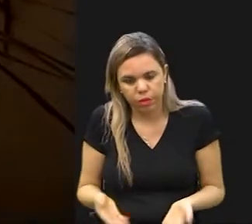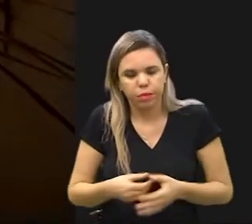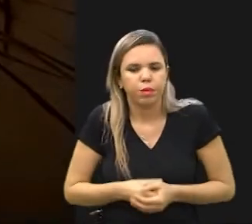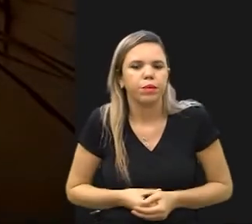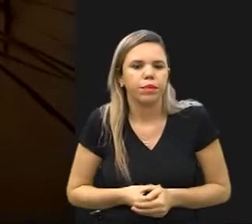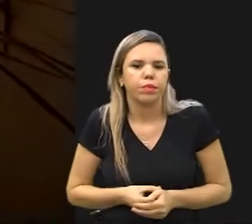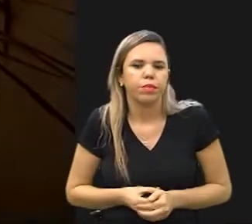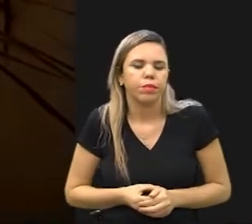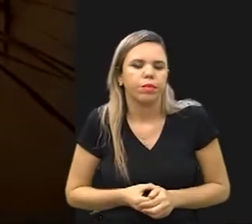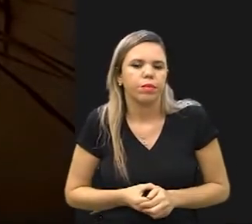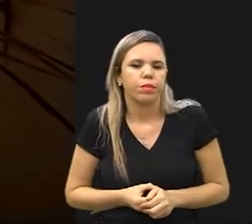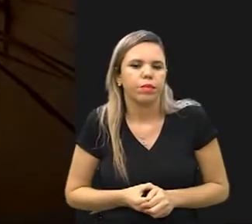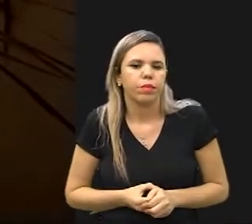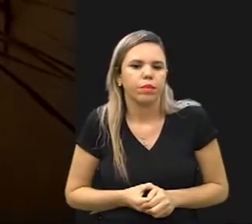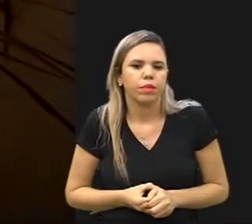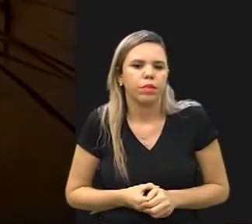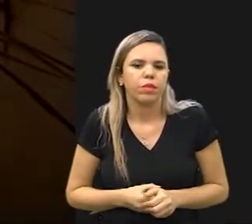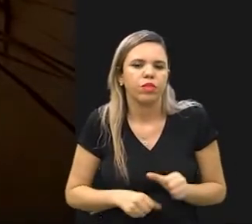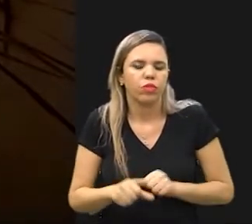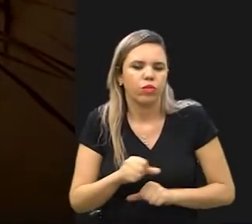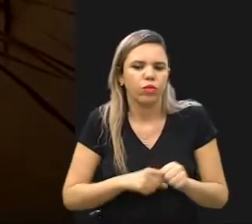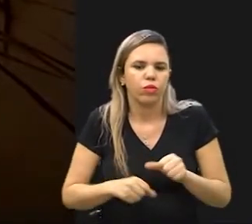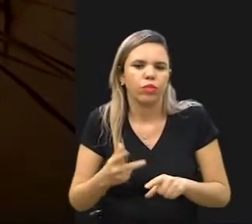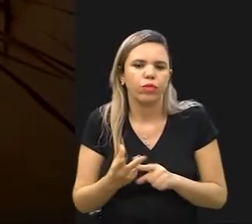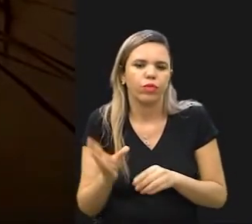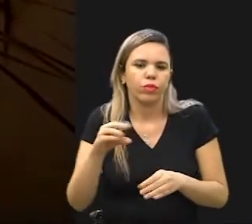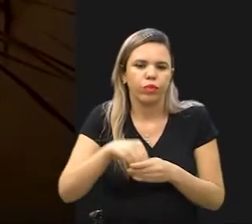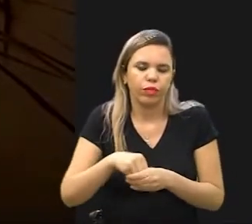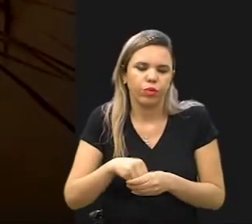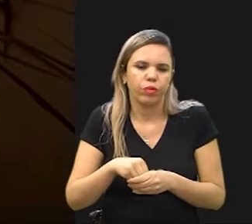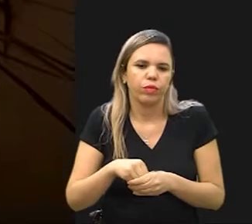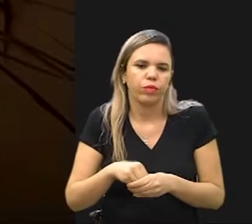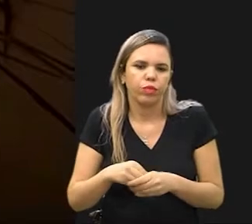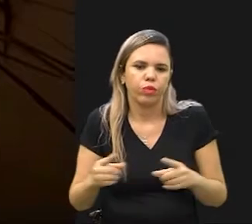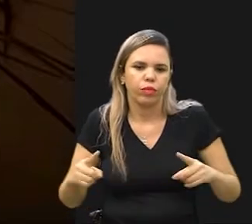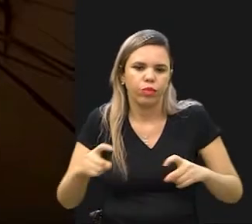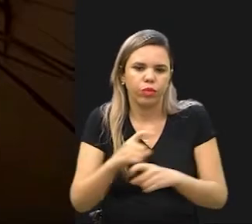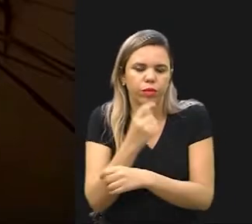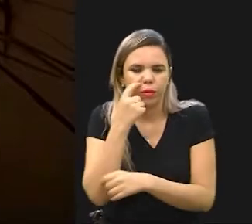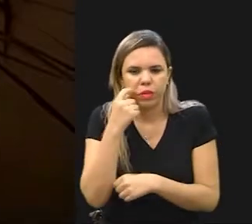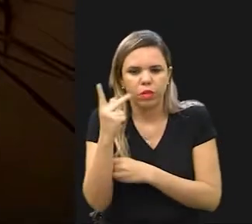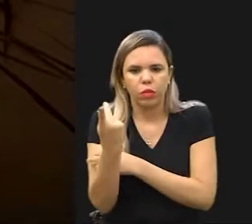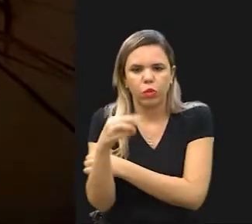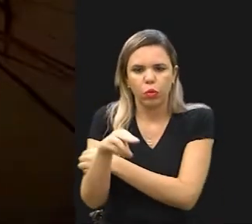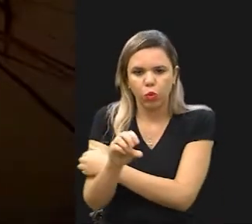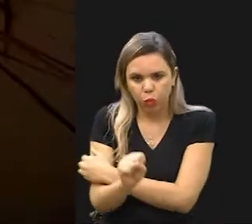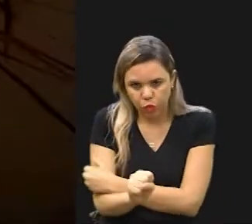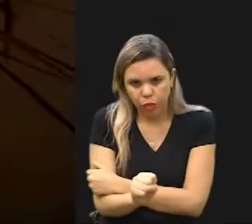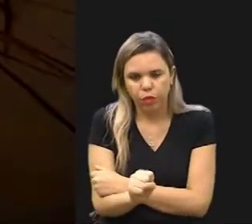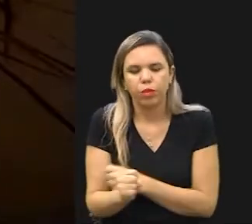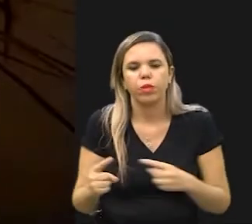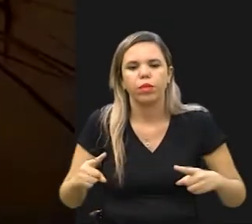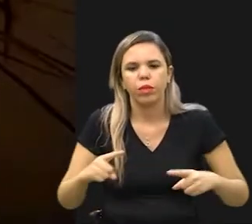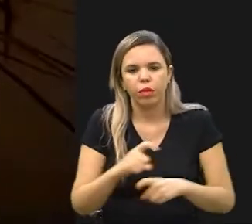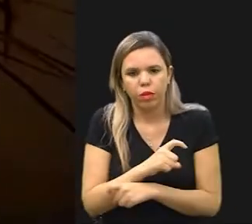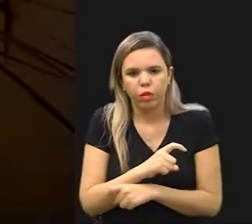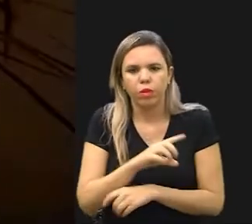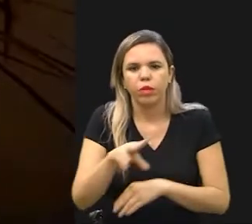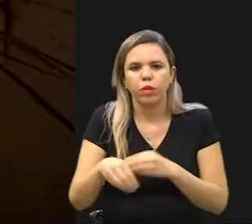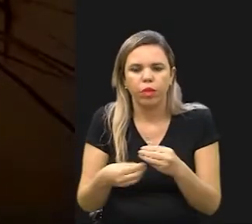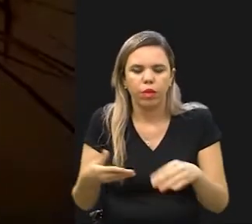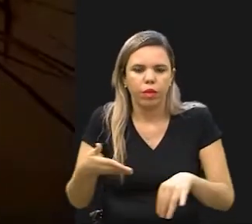aquilo ali nada mais é do que uma digestão que passou por dentro da minhoca, e a gente tem o humus da minhoca. A gente